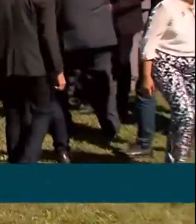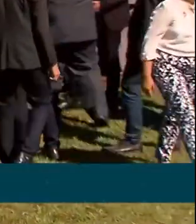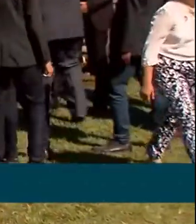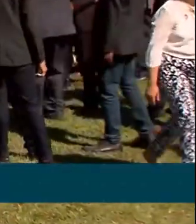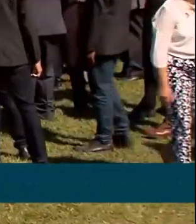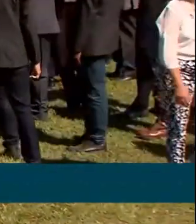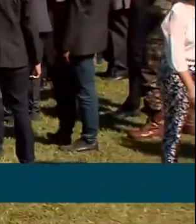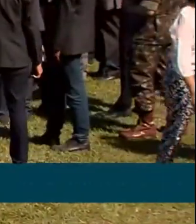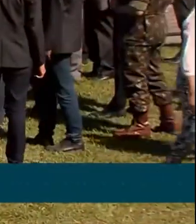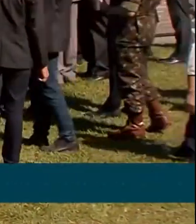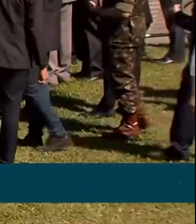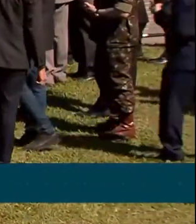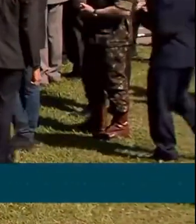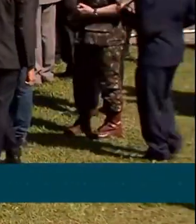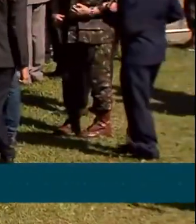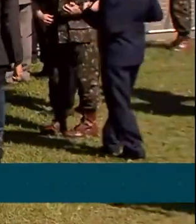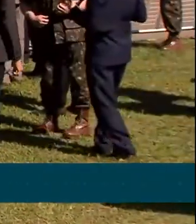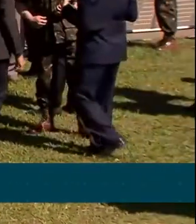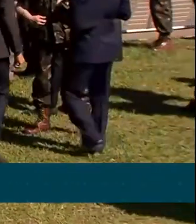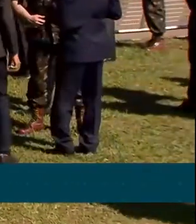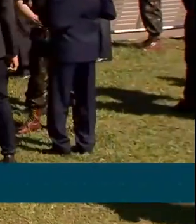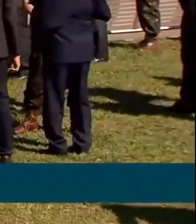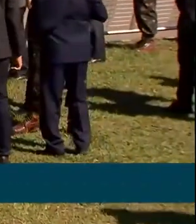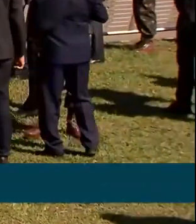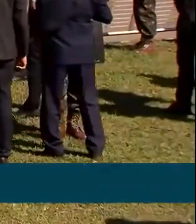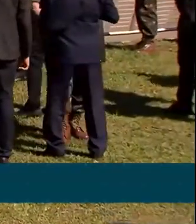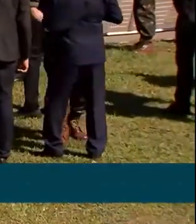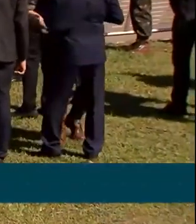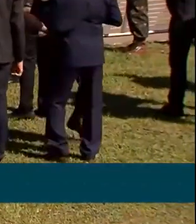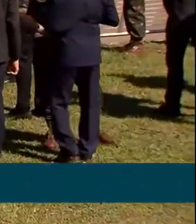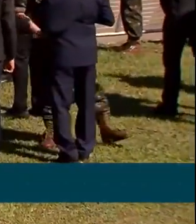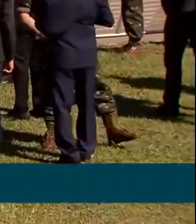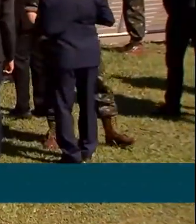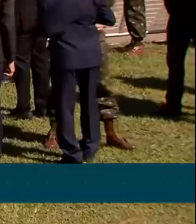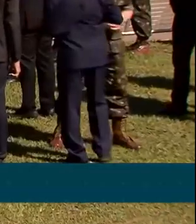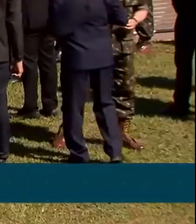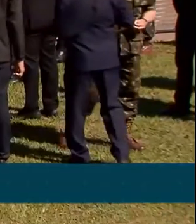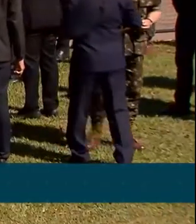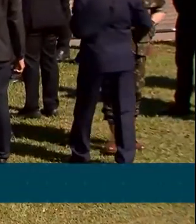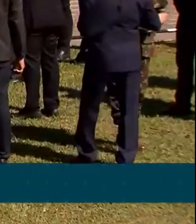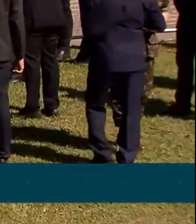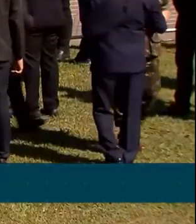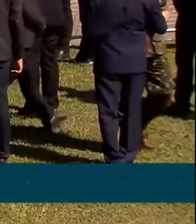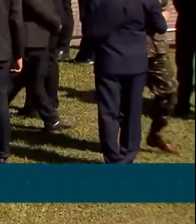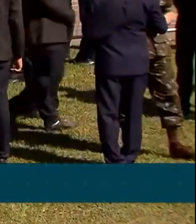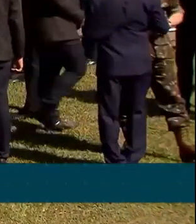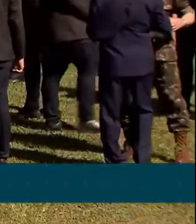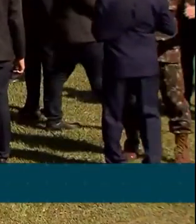Solicitamos aos familiares que aguardem a saída das autoridades.